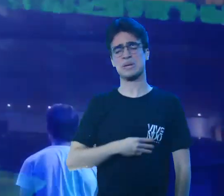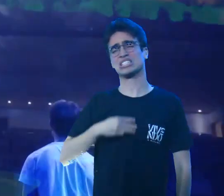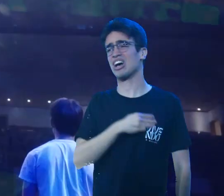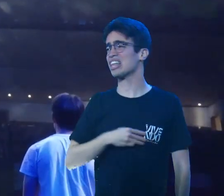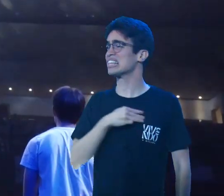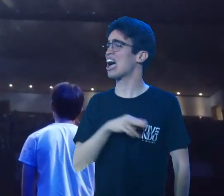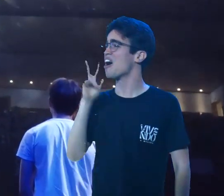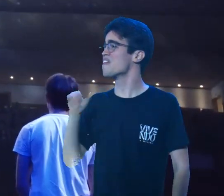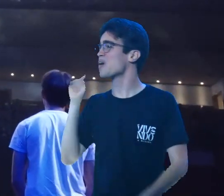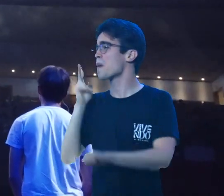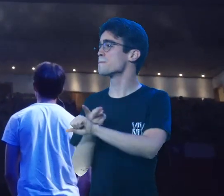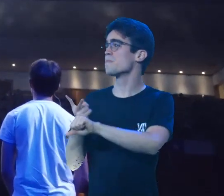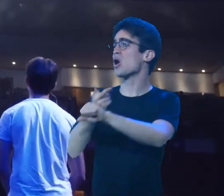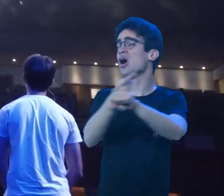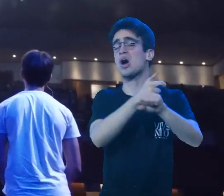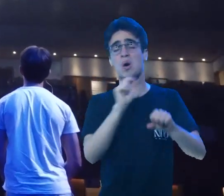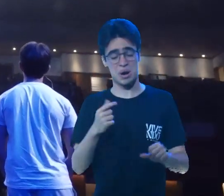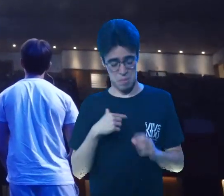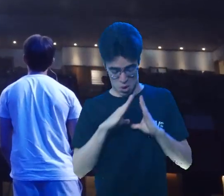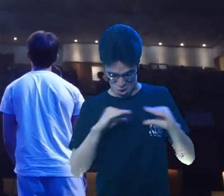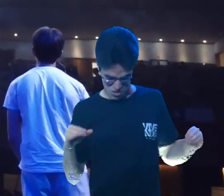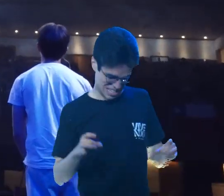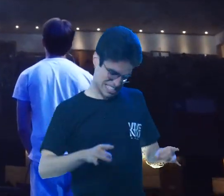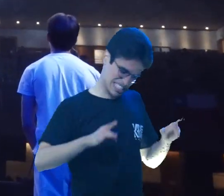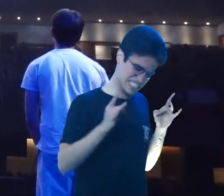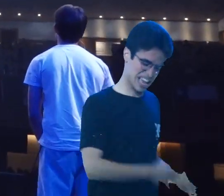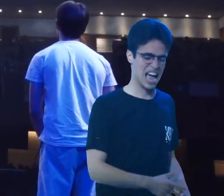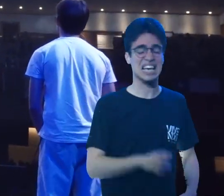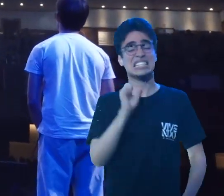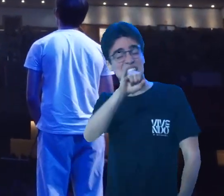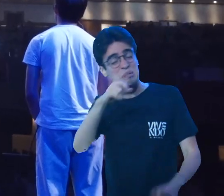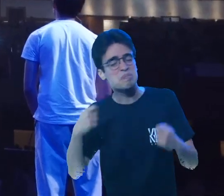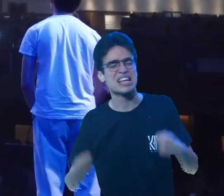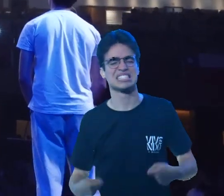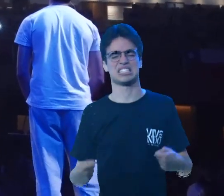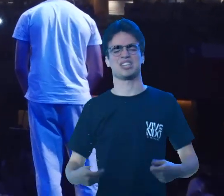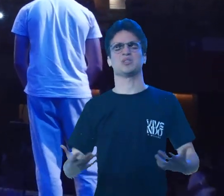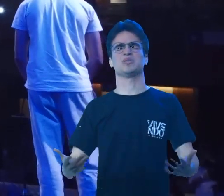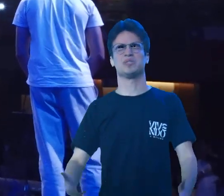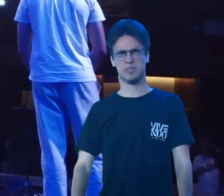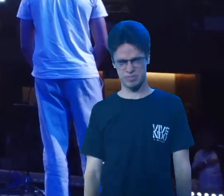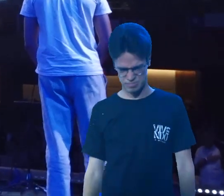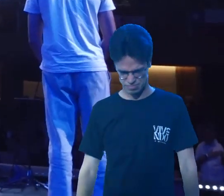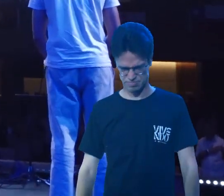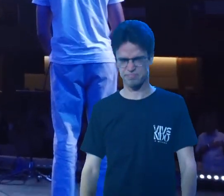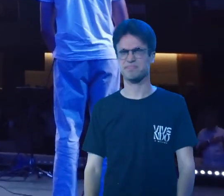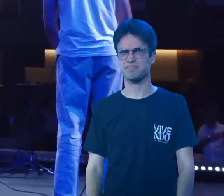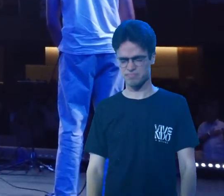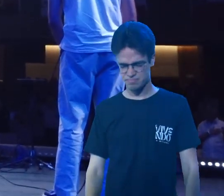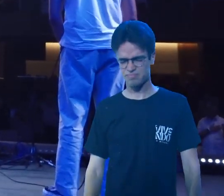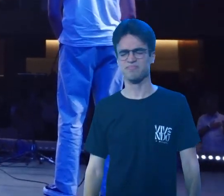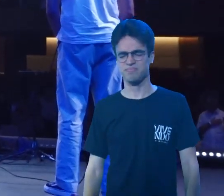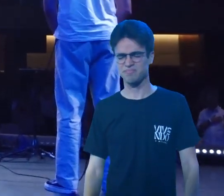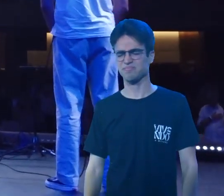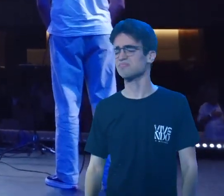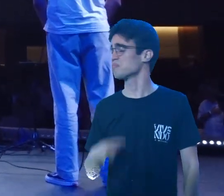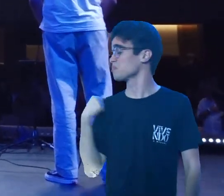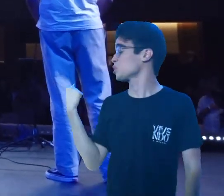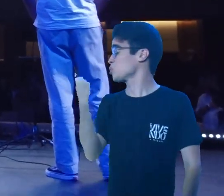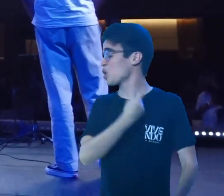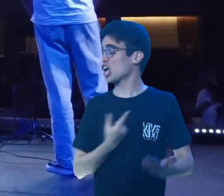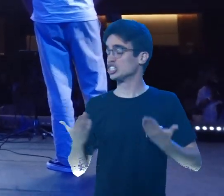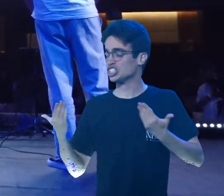fará abraçar o desconforto quando necessário for. Não queremos ser